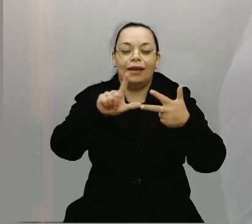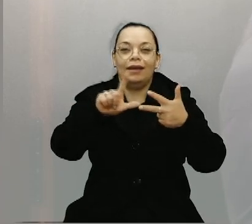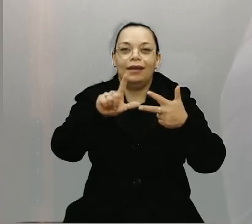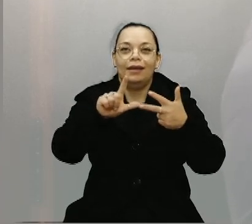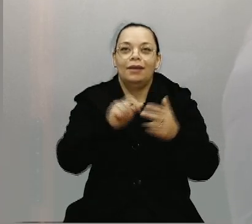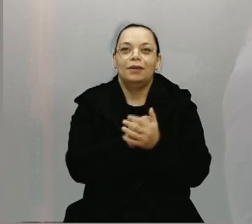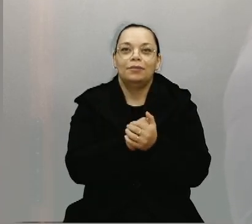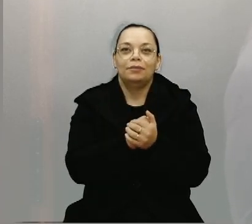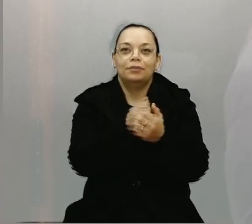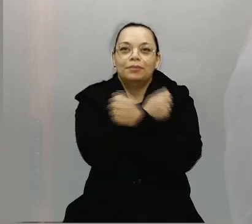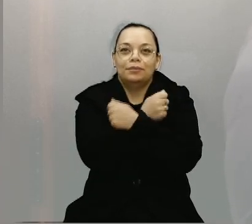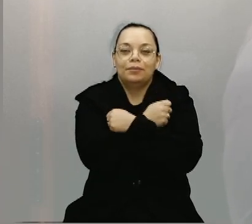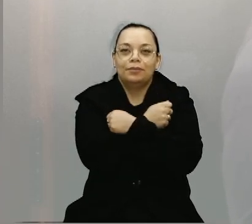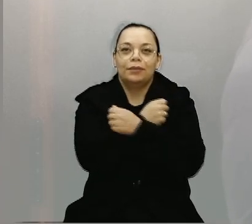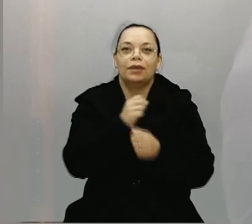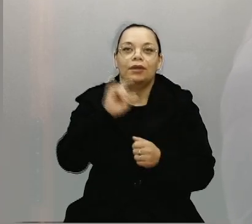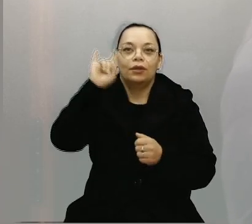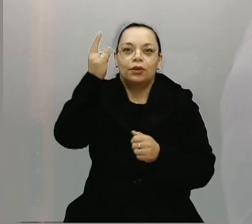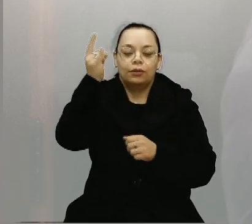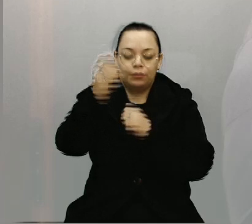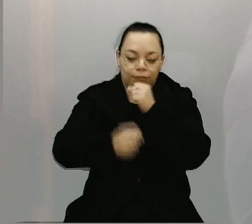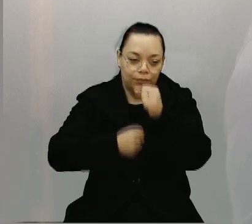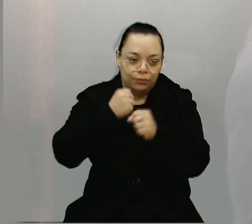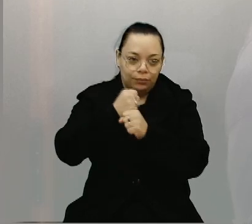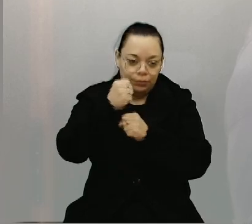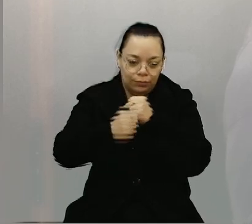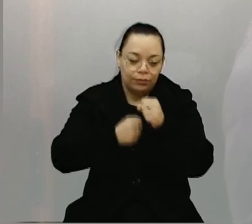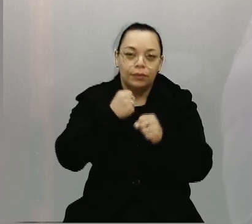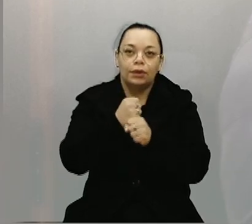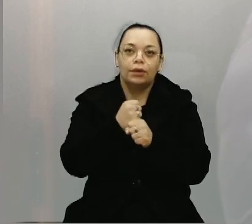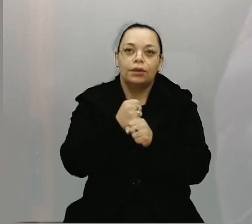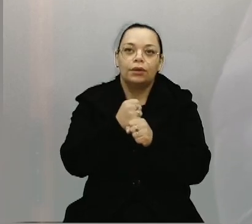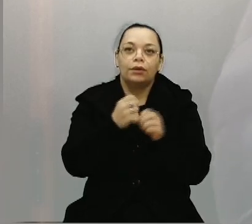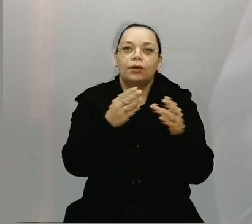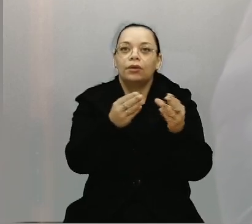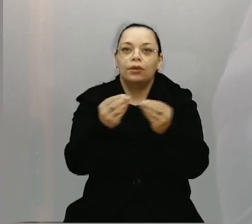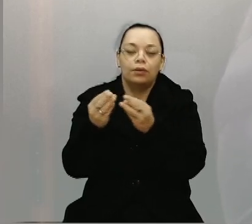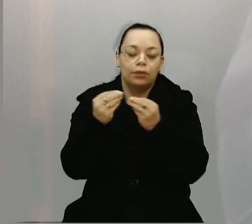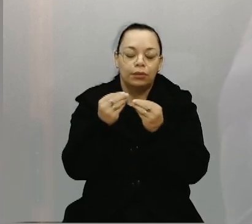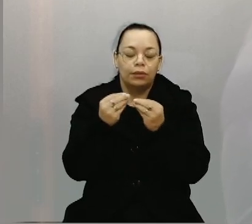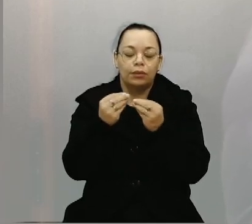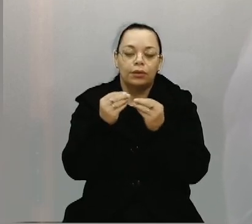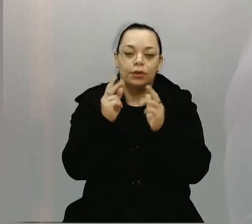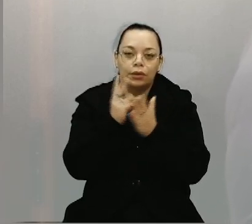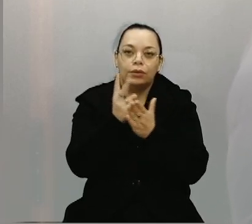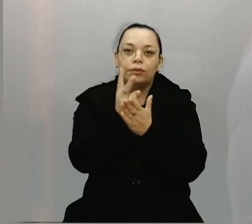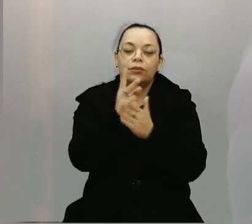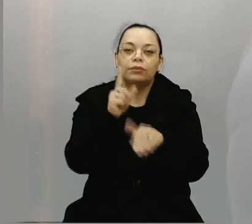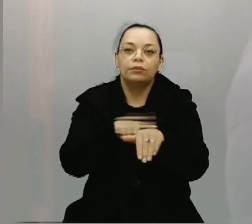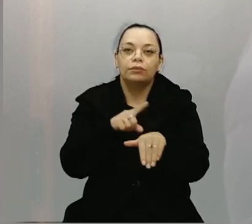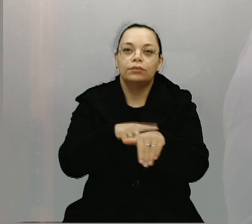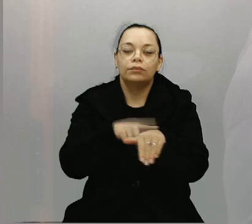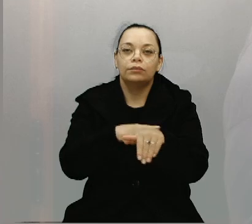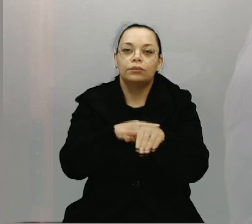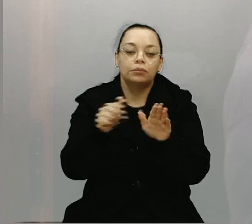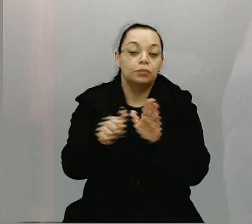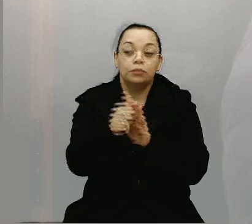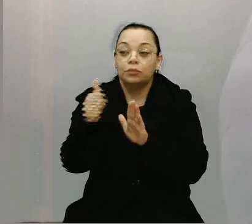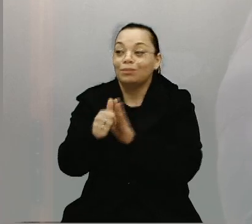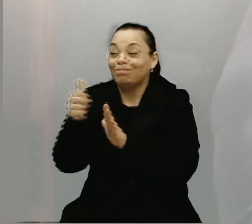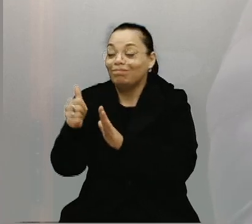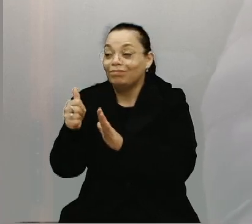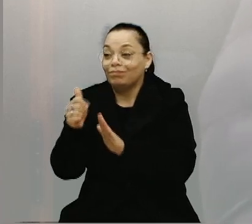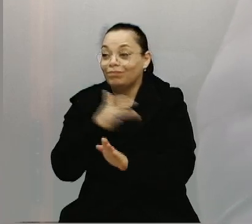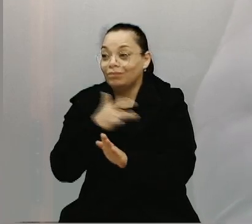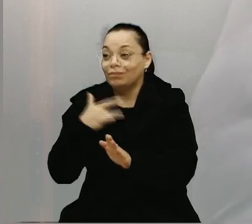que nos últimos anos aí correu bastante. Sei que ele teve um tempo que deu uma melhora, mas depois